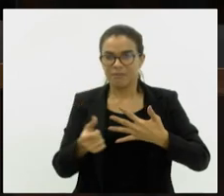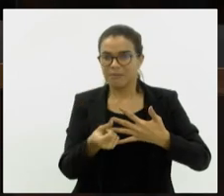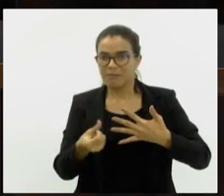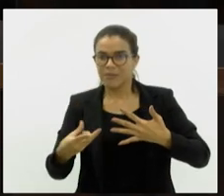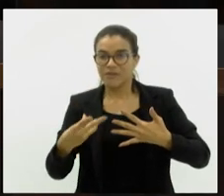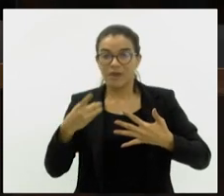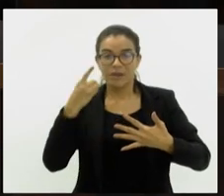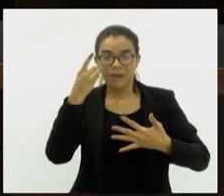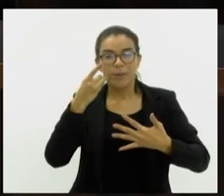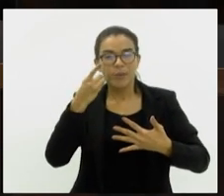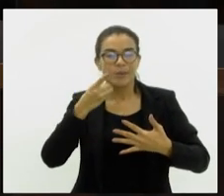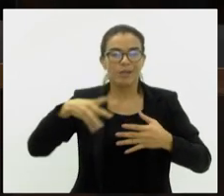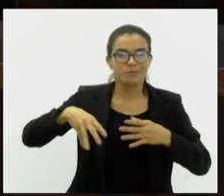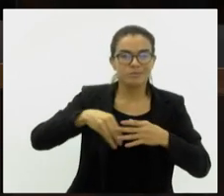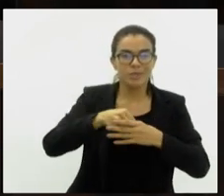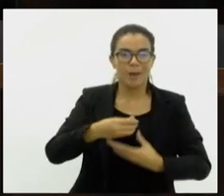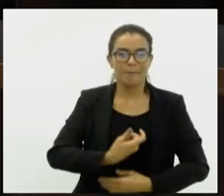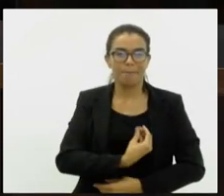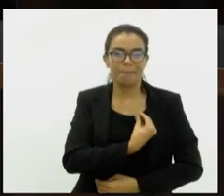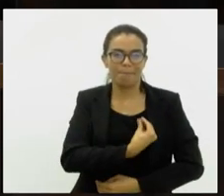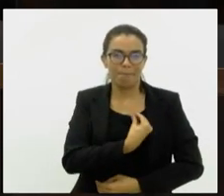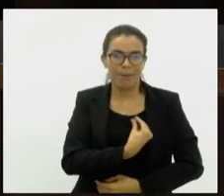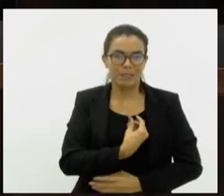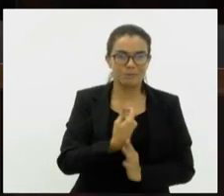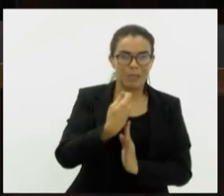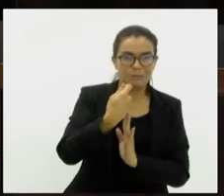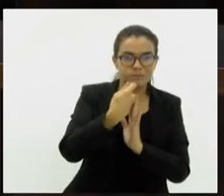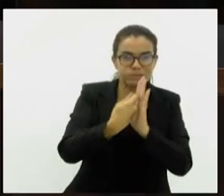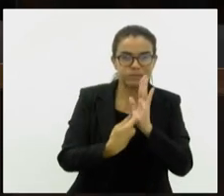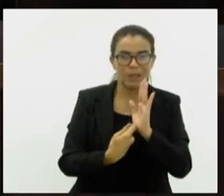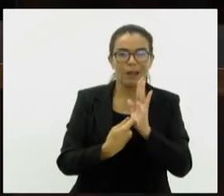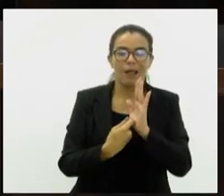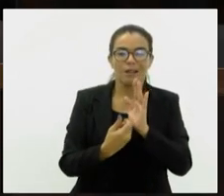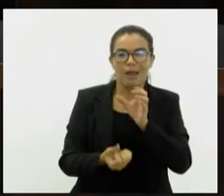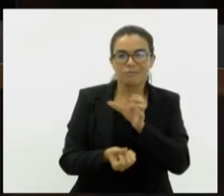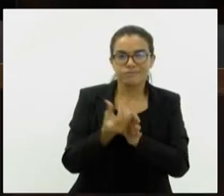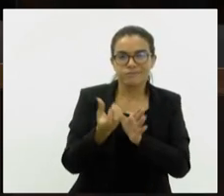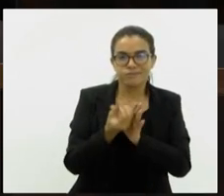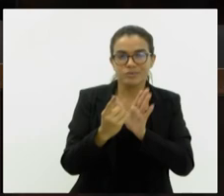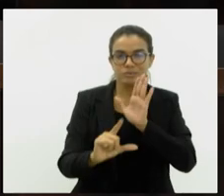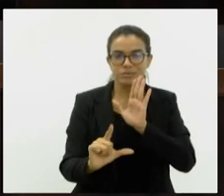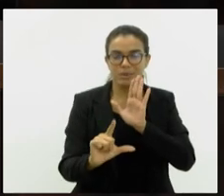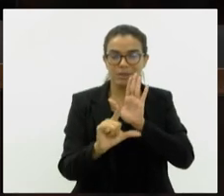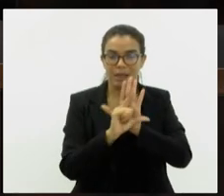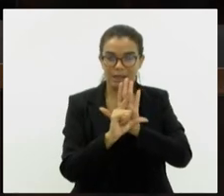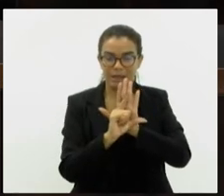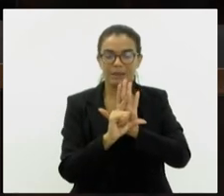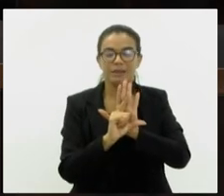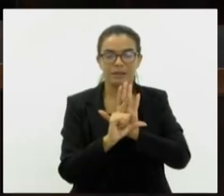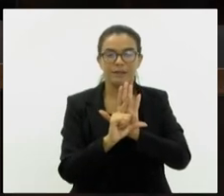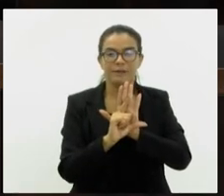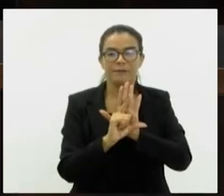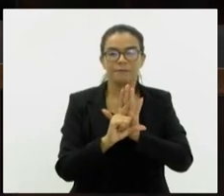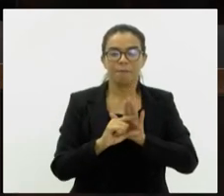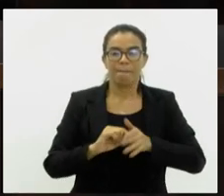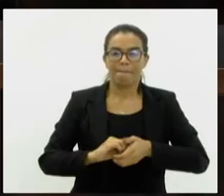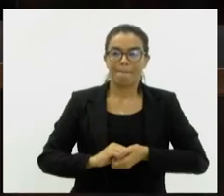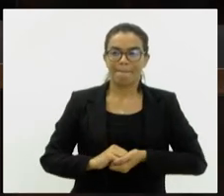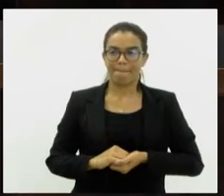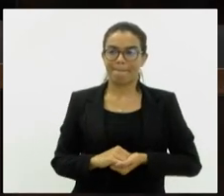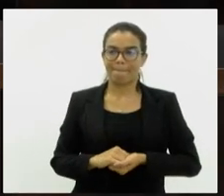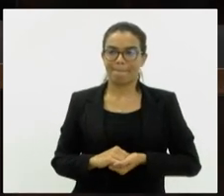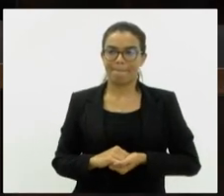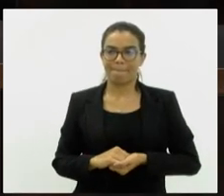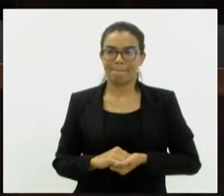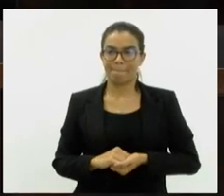Mink, Verônica Lima, Renata Souza, Flávio Serafini, Élica Takimoto, Marina do MST, Célia Jordão,